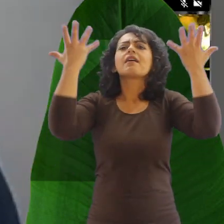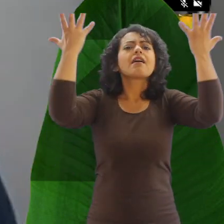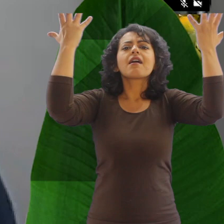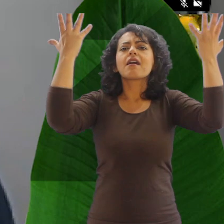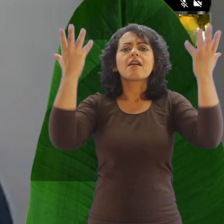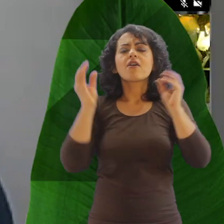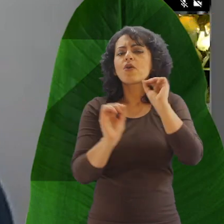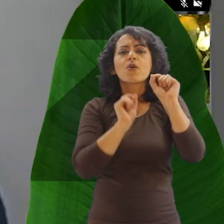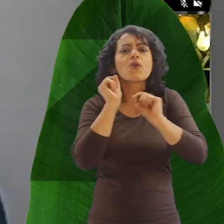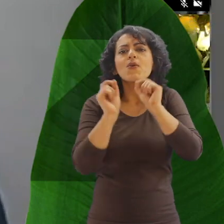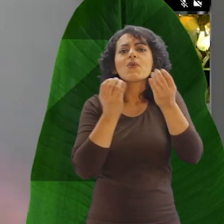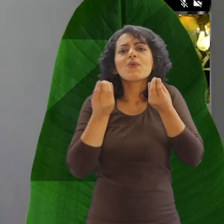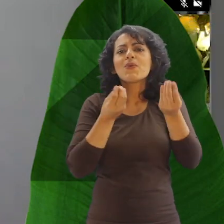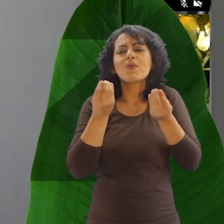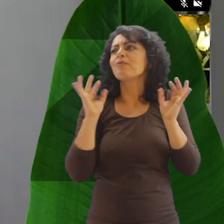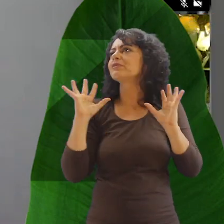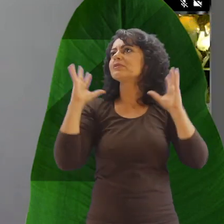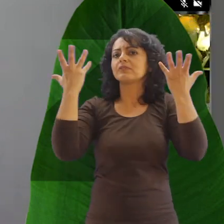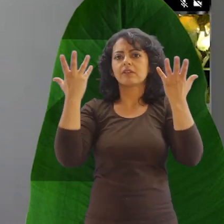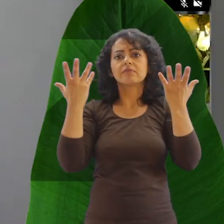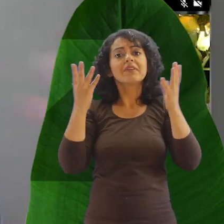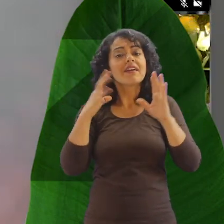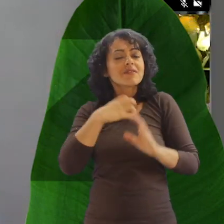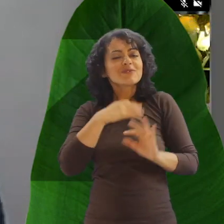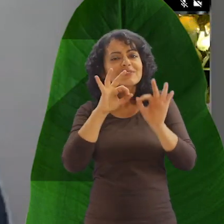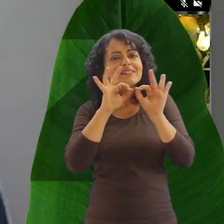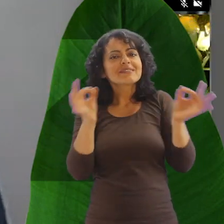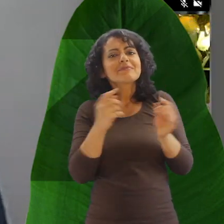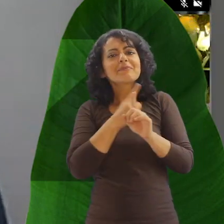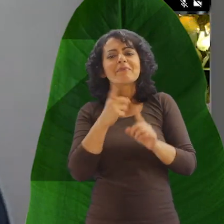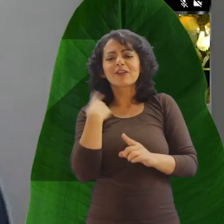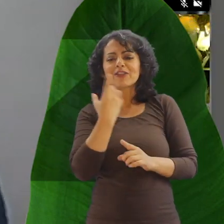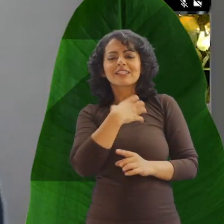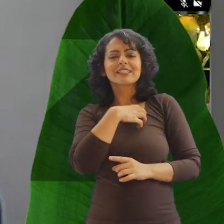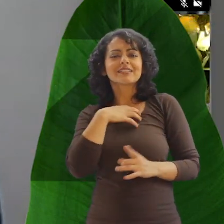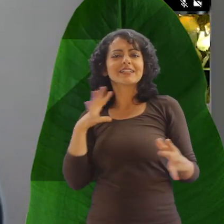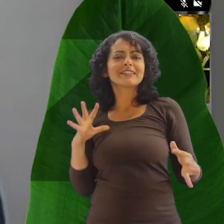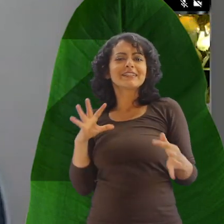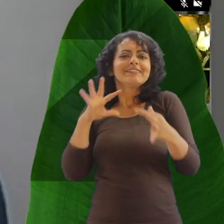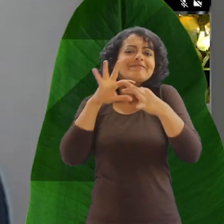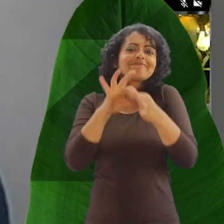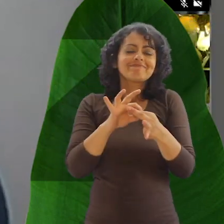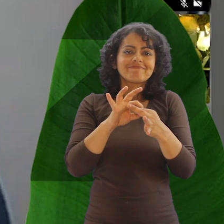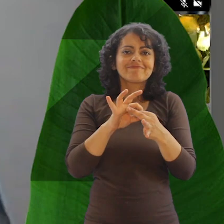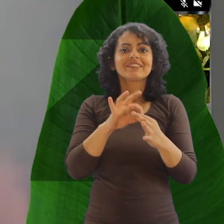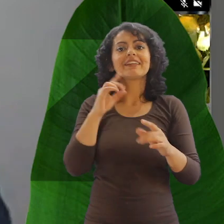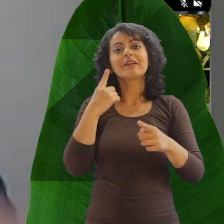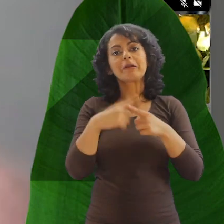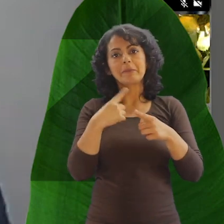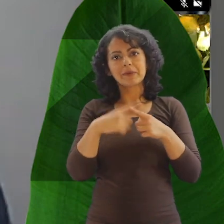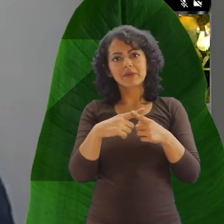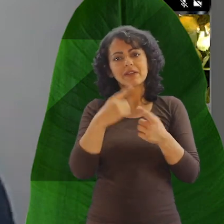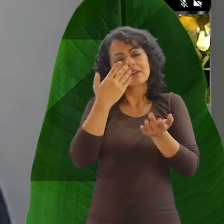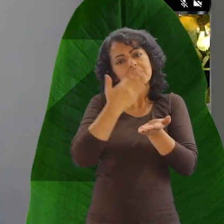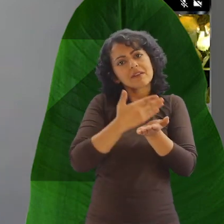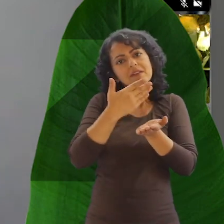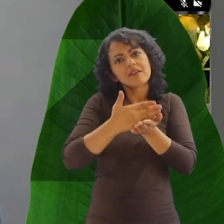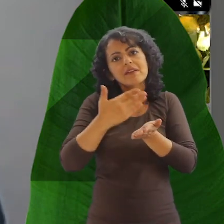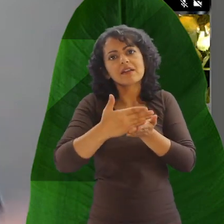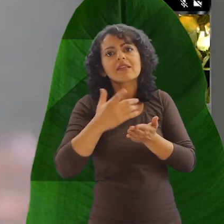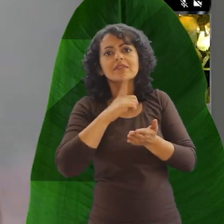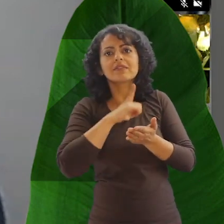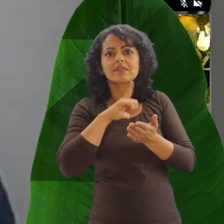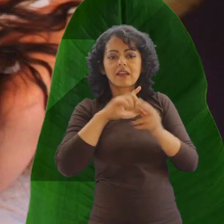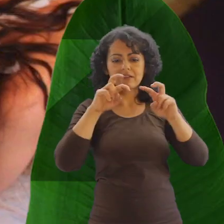gente faz isso? De uma maneira muito simples, mas que traz muito pertencimento, que é, a cada ação, a gente